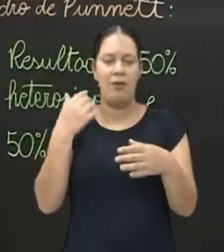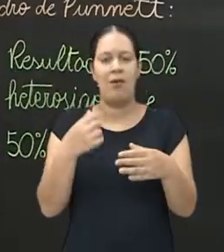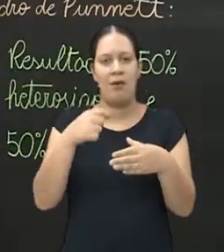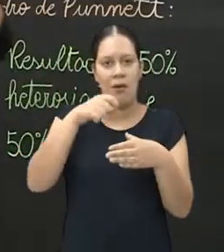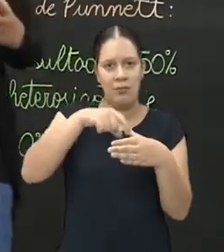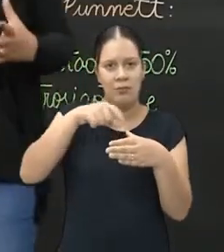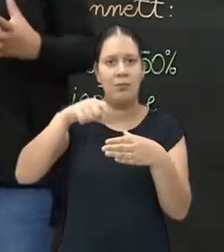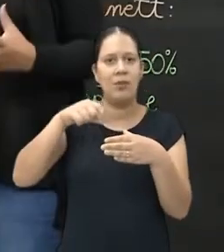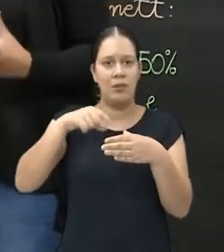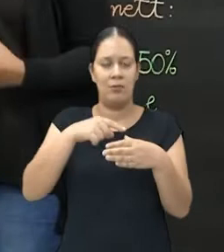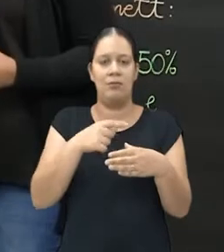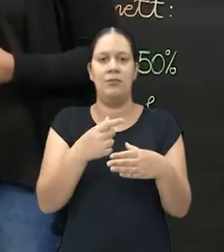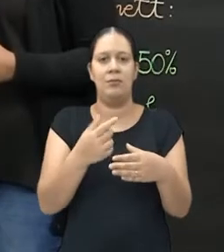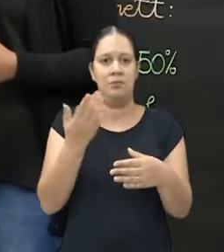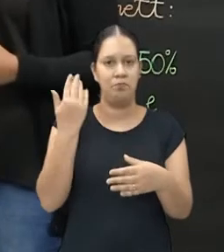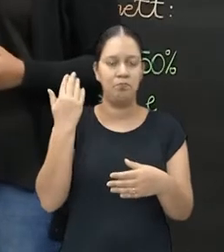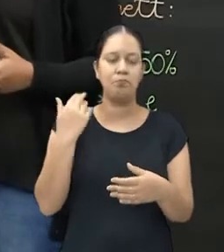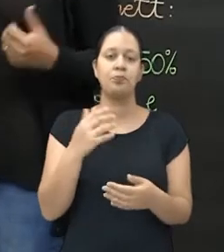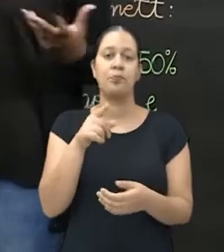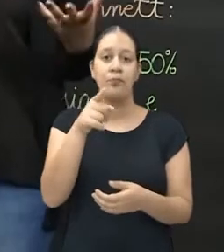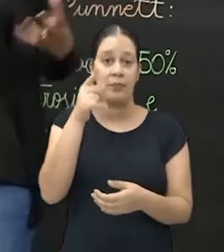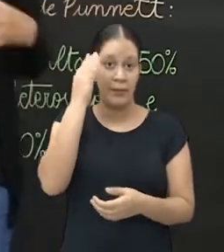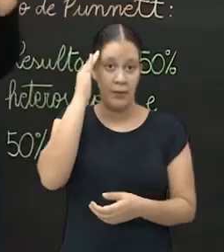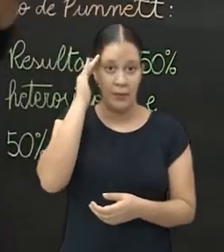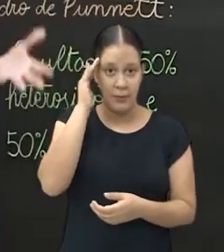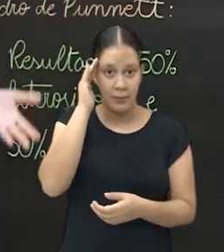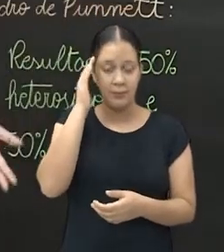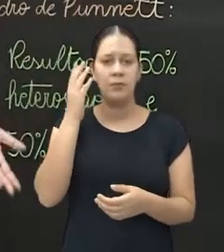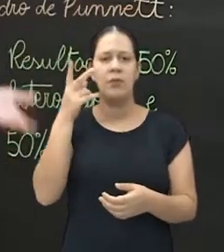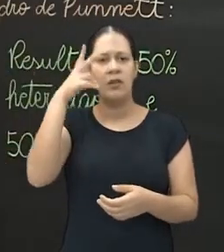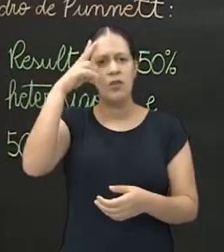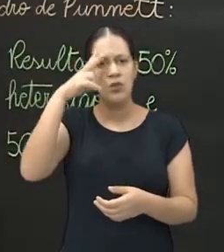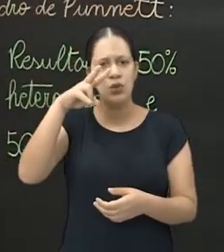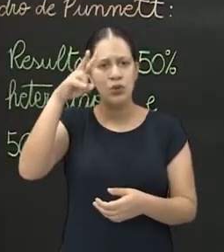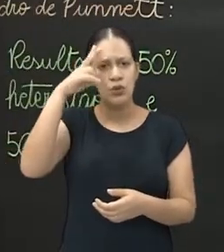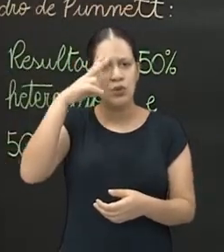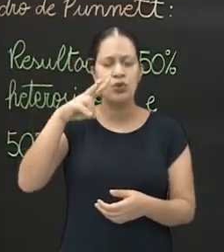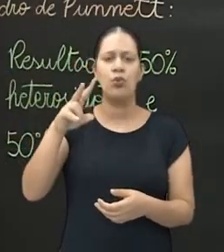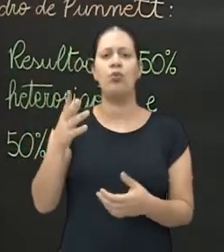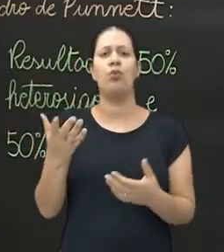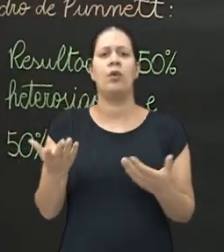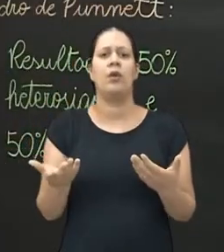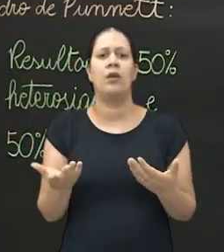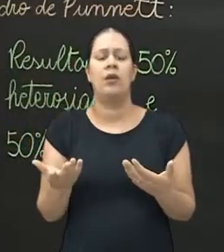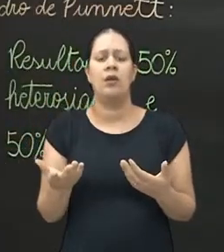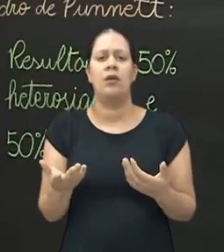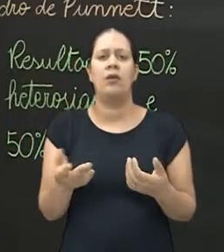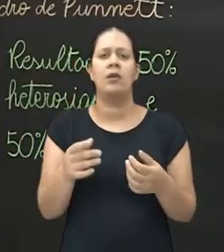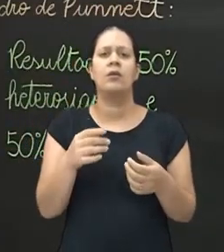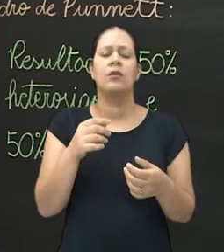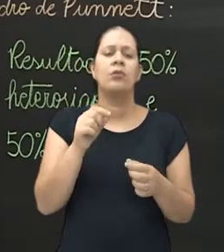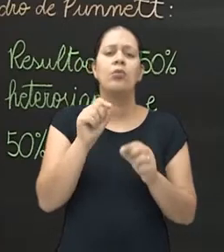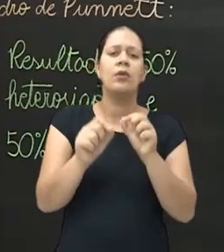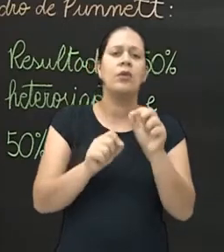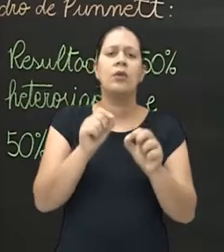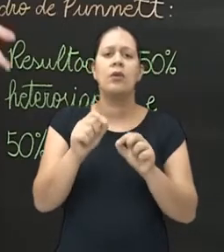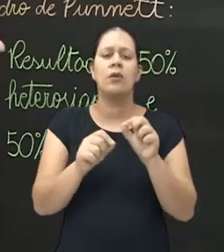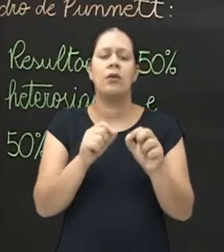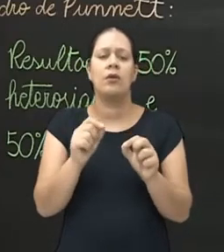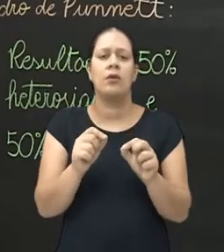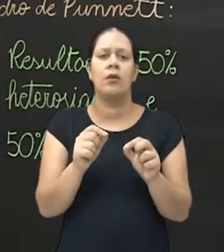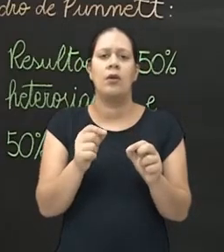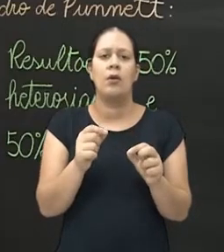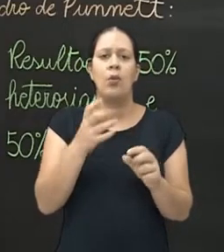Assim, legal, entendi a ideia. Aí você, tá, mas e essa história de dominar e tal? O que ele observou? Ele observou que